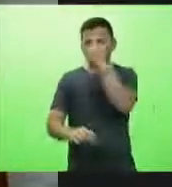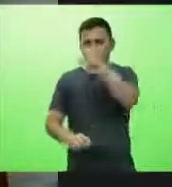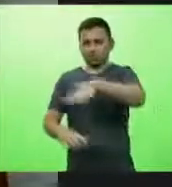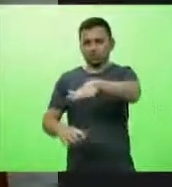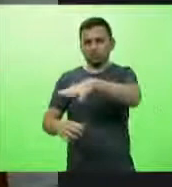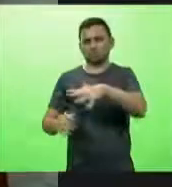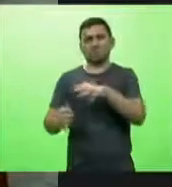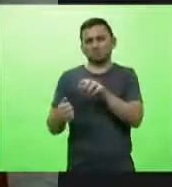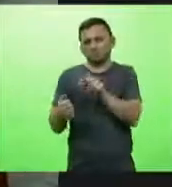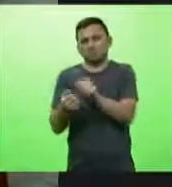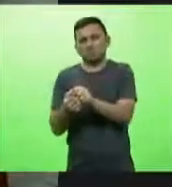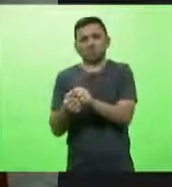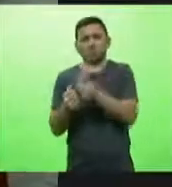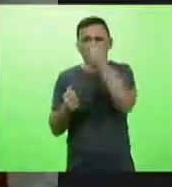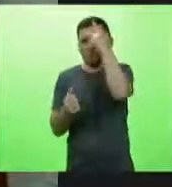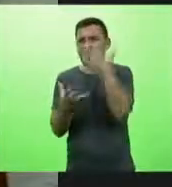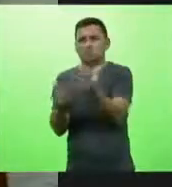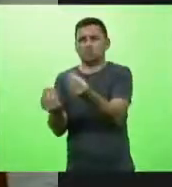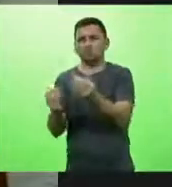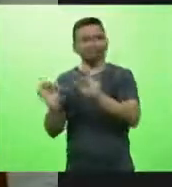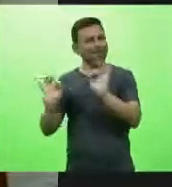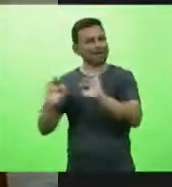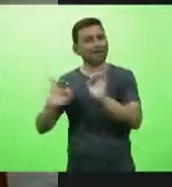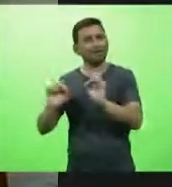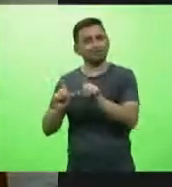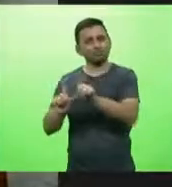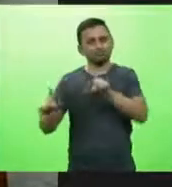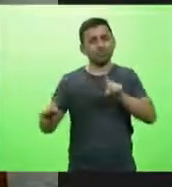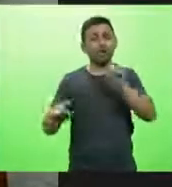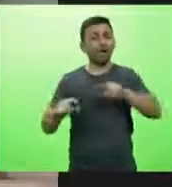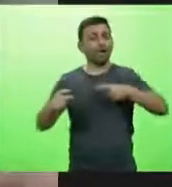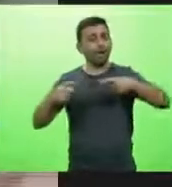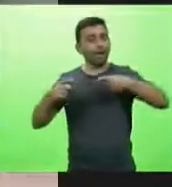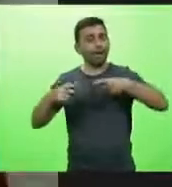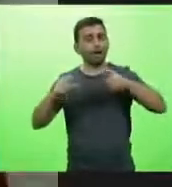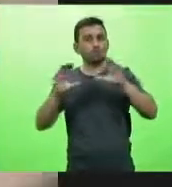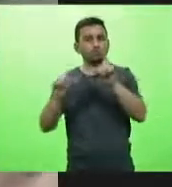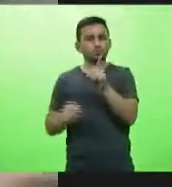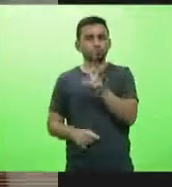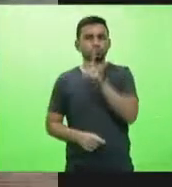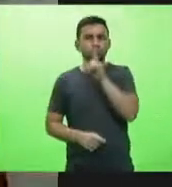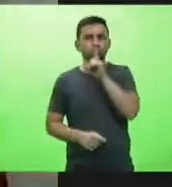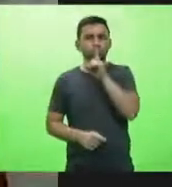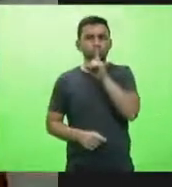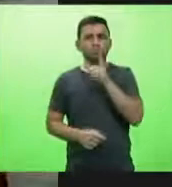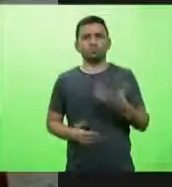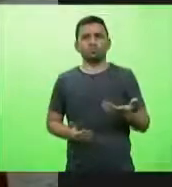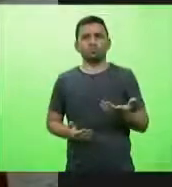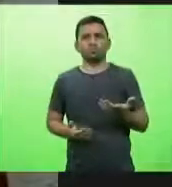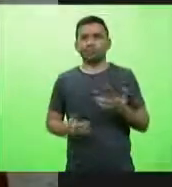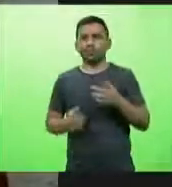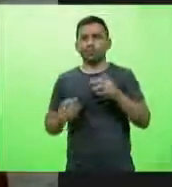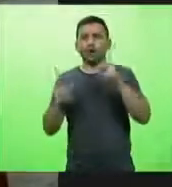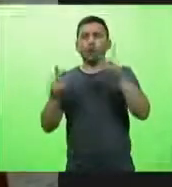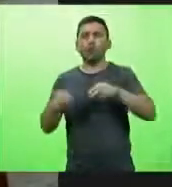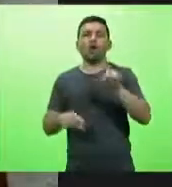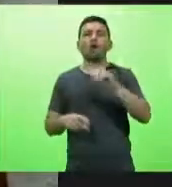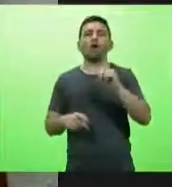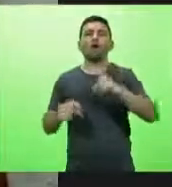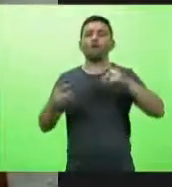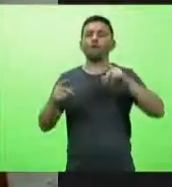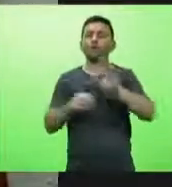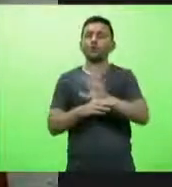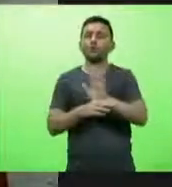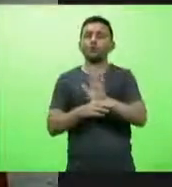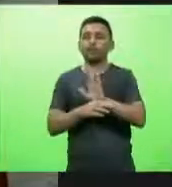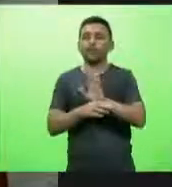É momento que nós estamos em uma guerra silenciosa, uma guerra que não é a guerra comum que vimos nos filmes, mas uma guerra contra